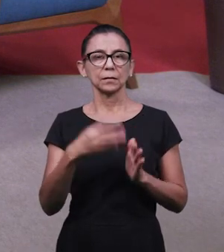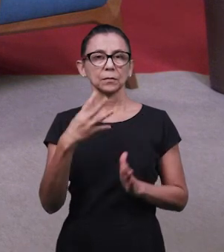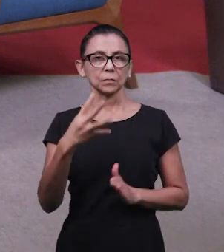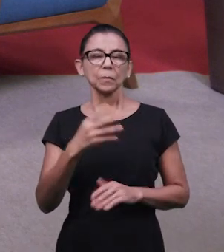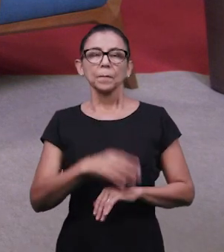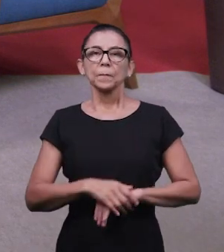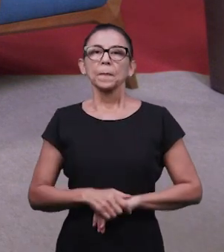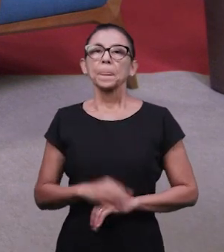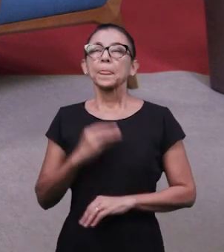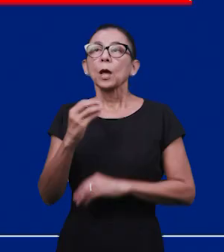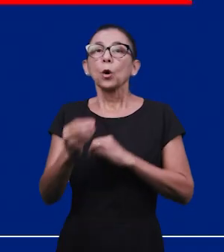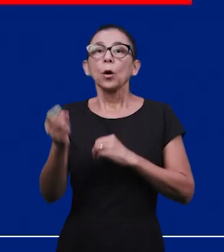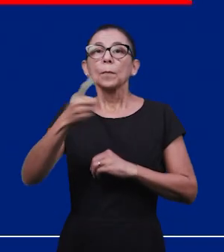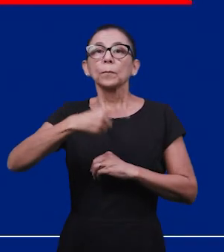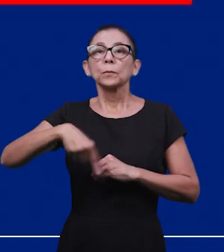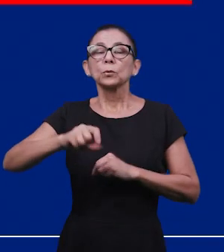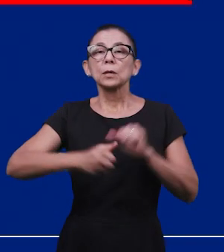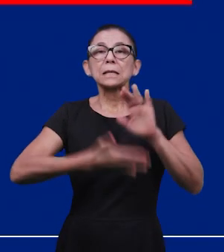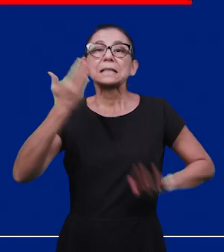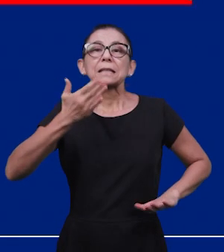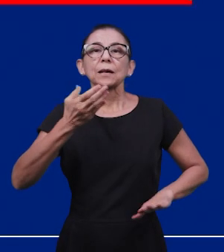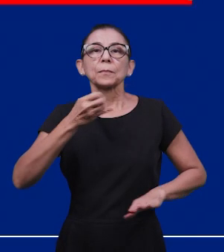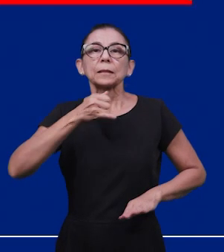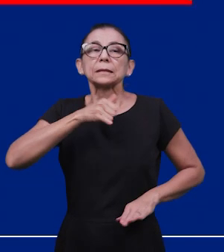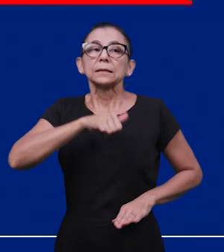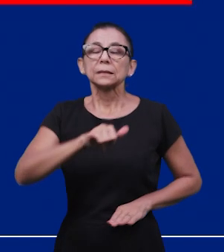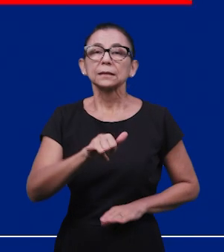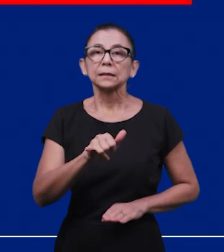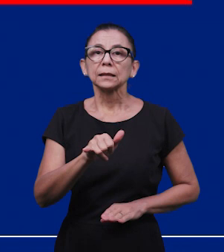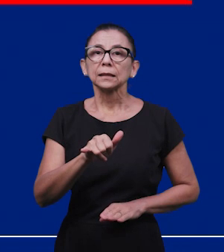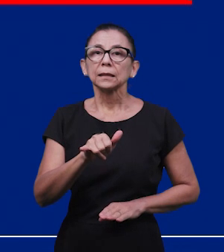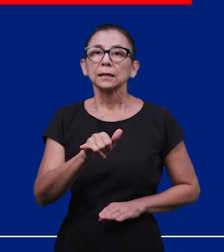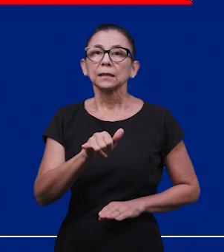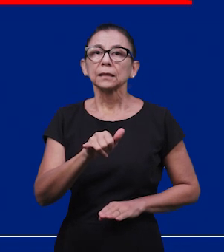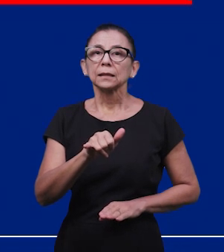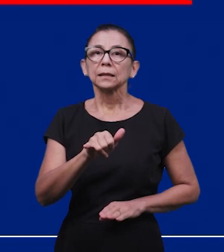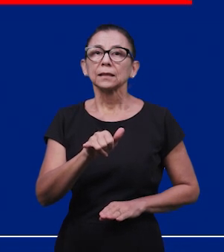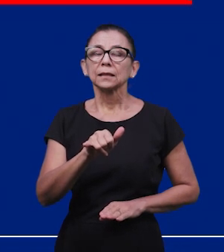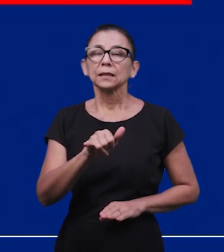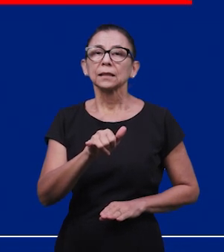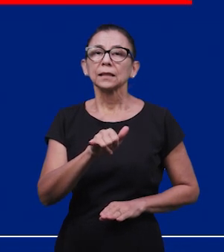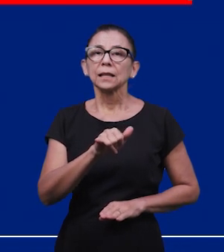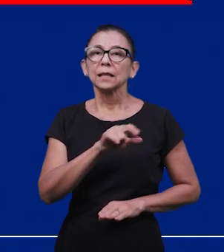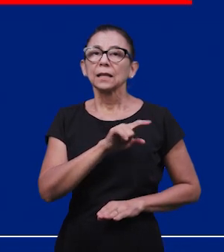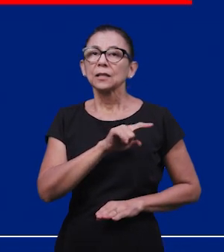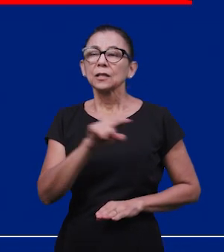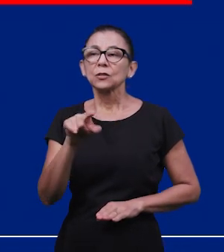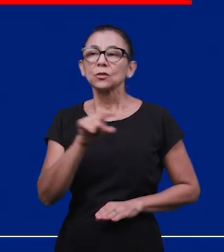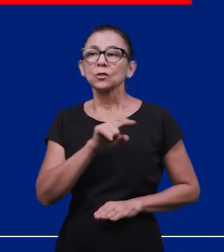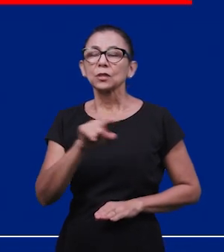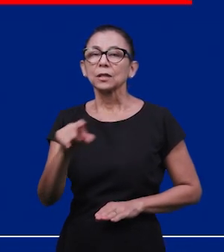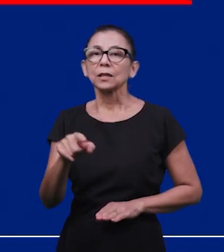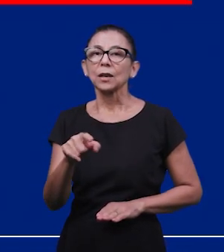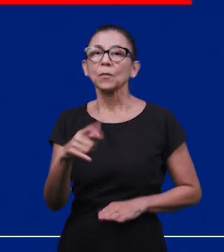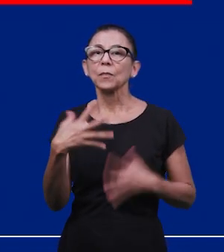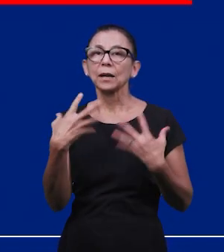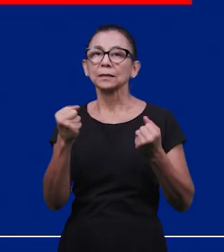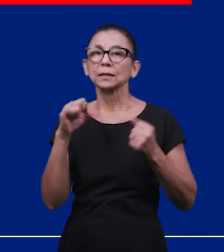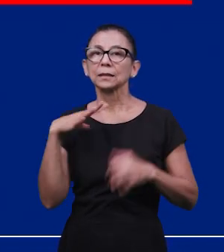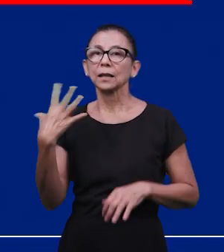tudo? A palavra de Deus mostra qual é o escape. Vamos ler? Que é a salvação em Jesus. Vamos Isso, ler. vamos ler esse texto que você